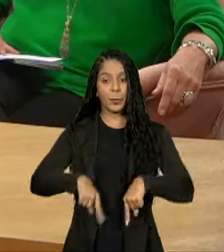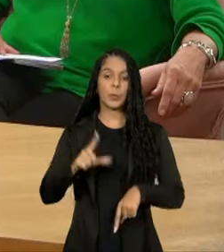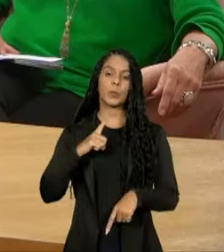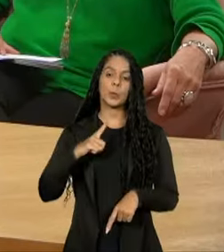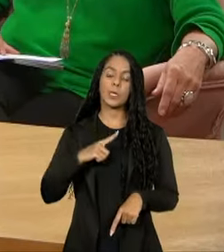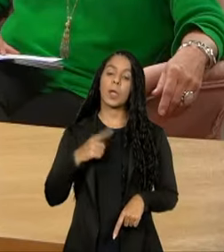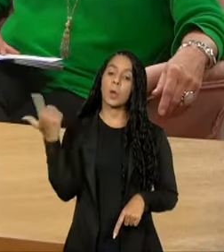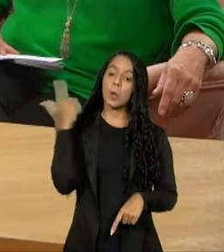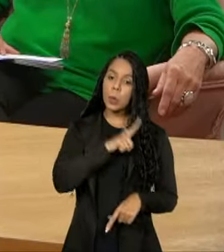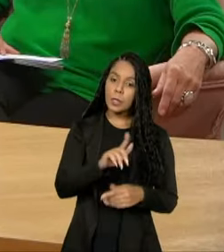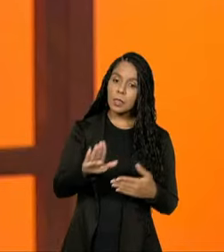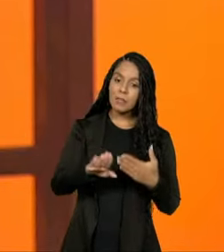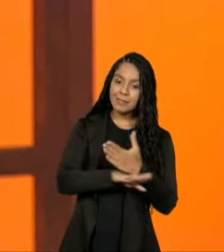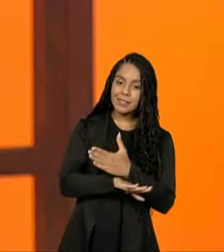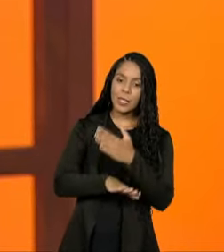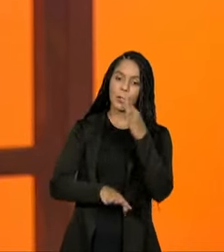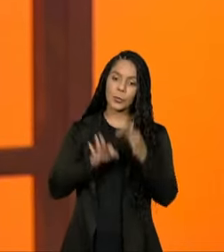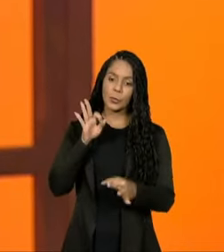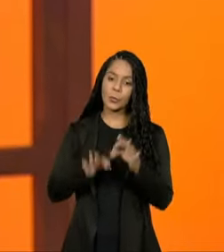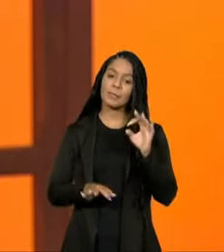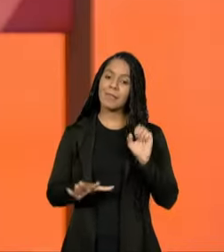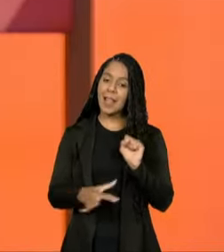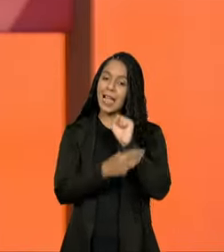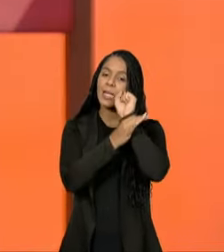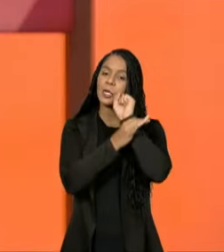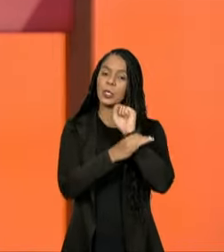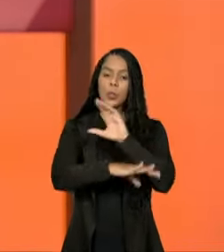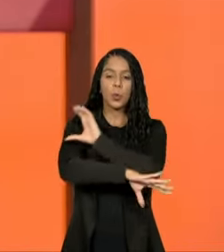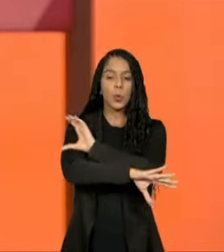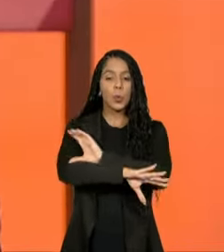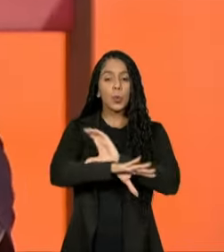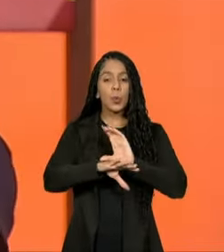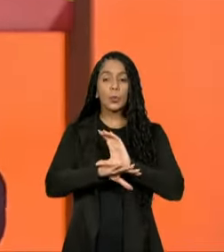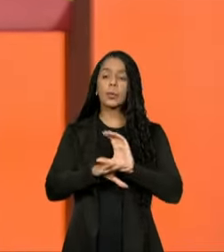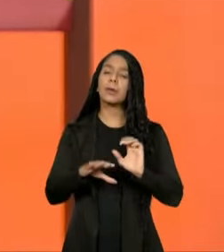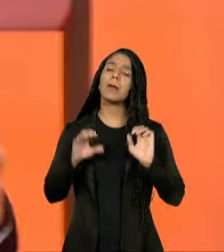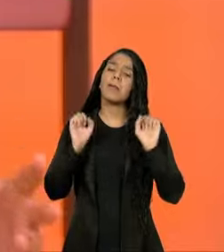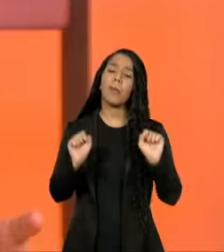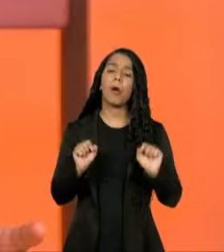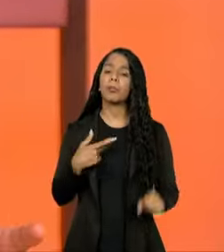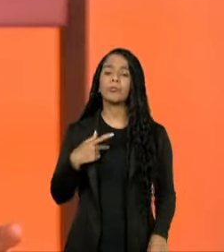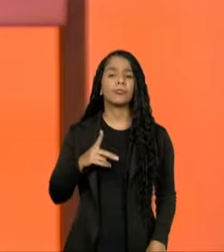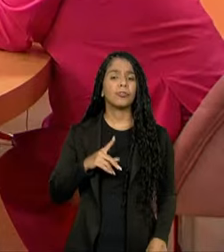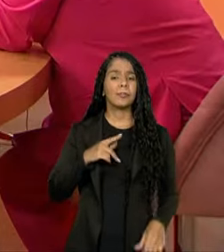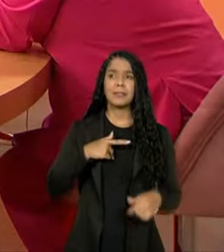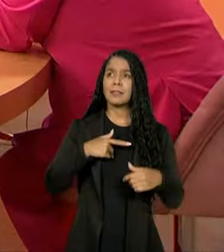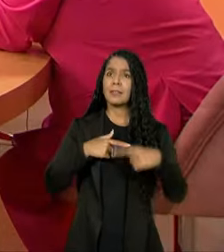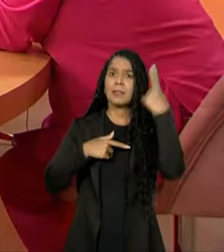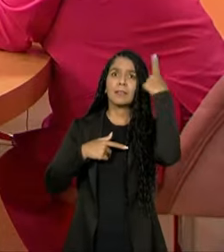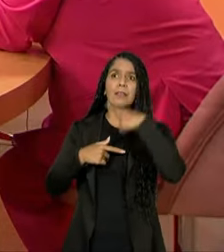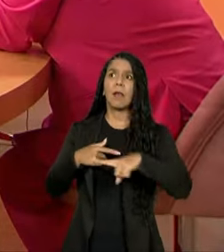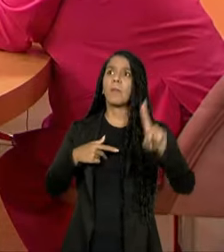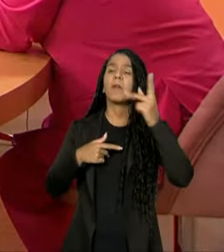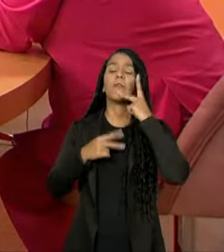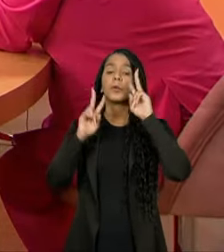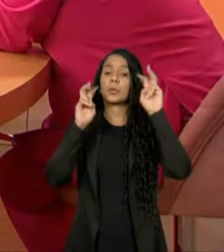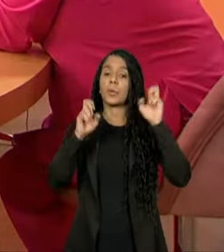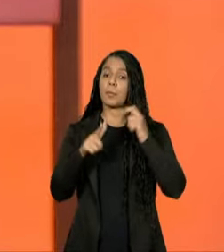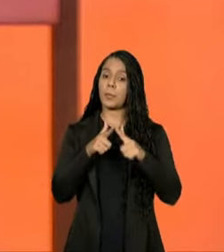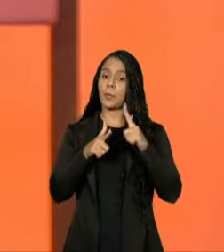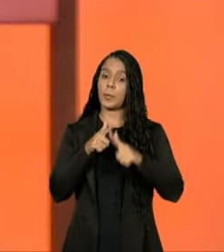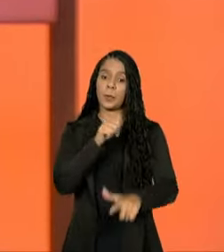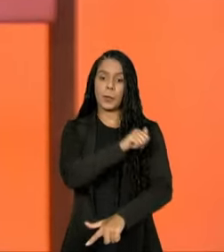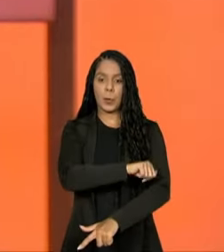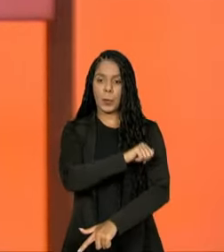acesso à justiça, na garantia da cultura. A gente pode ficar dias aqui falando de problemas do Rio de Janeiro, mas se a gente